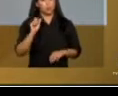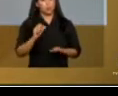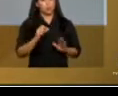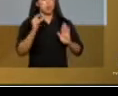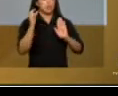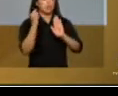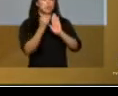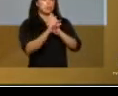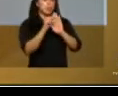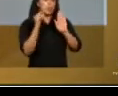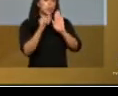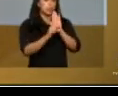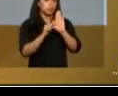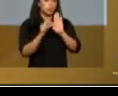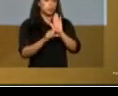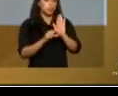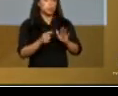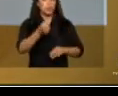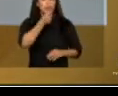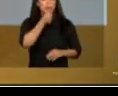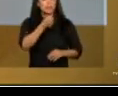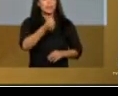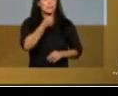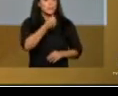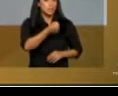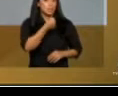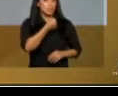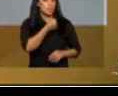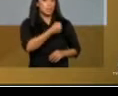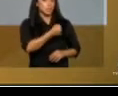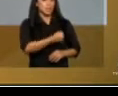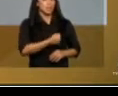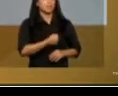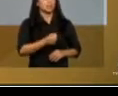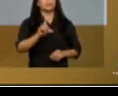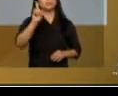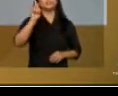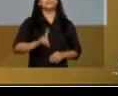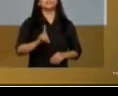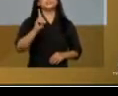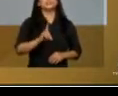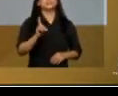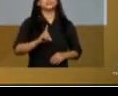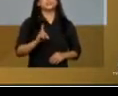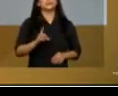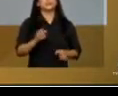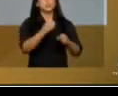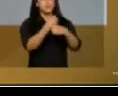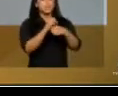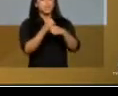trechos de uma interessante entrevista do diretor da Associação dos Engenheiros da